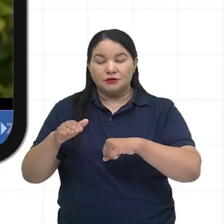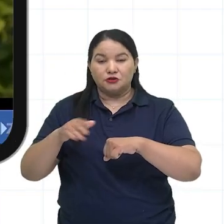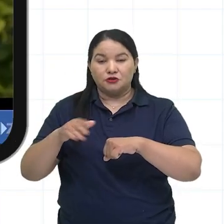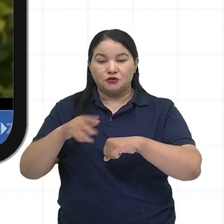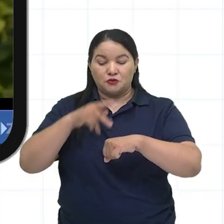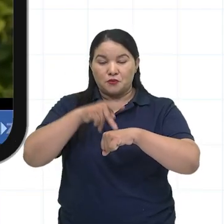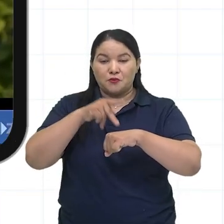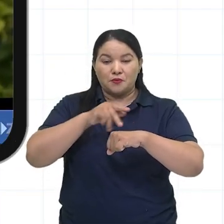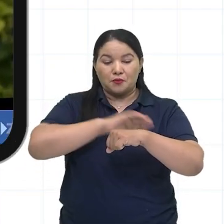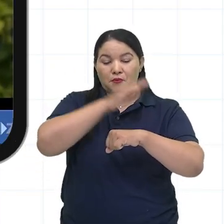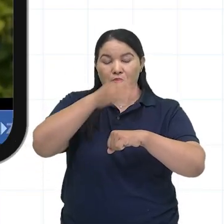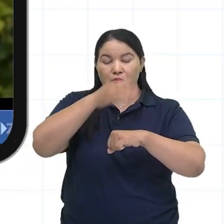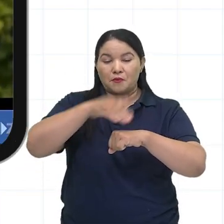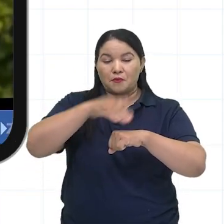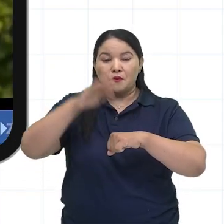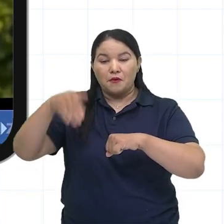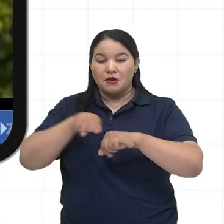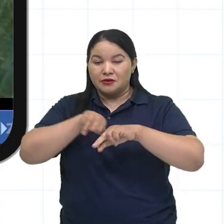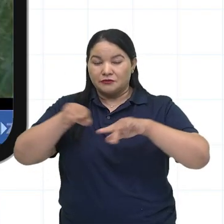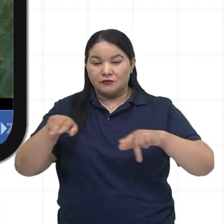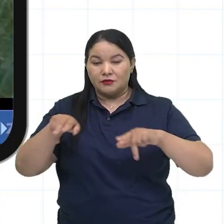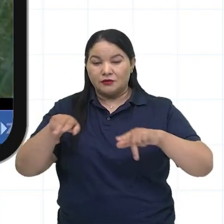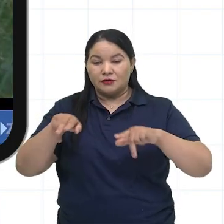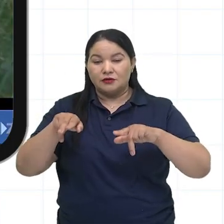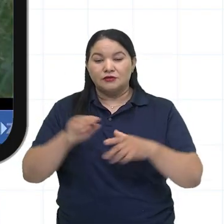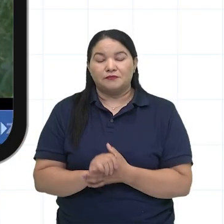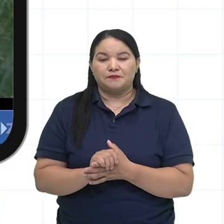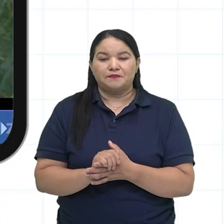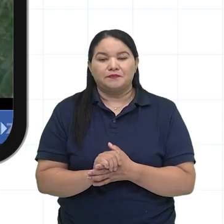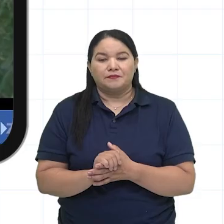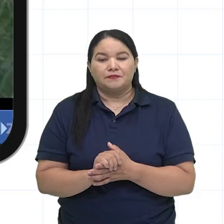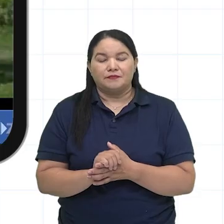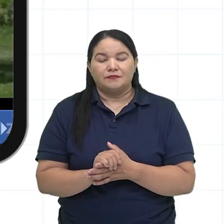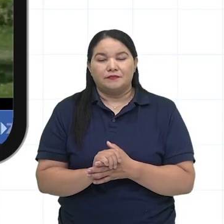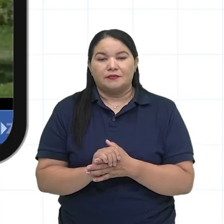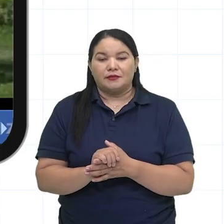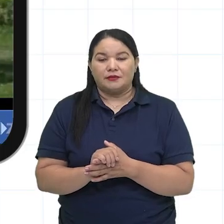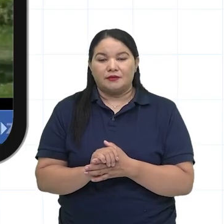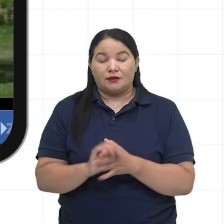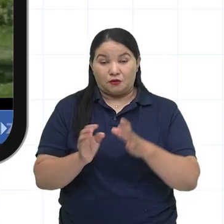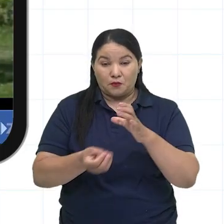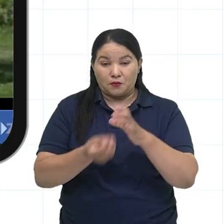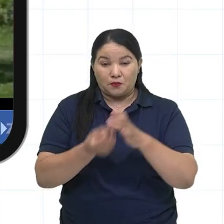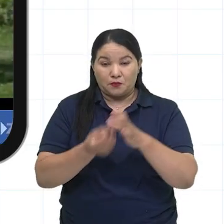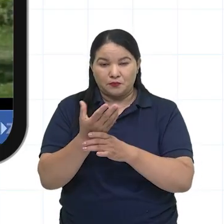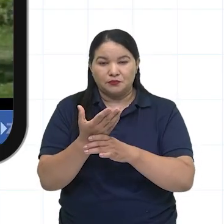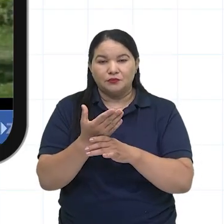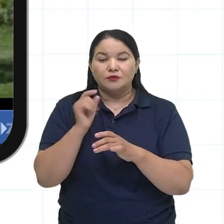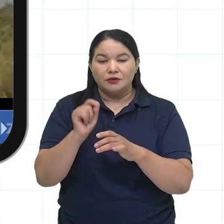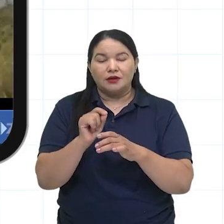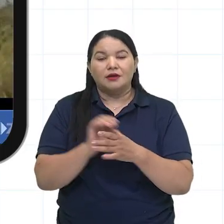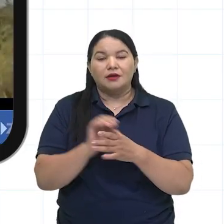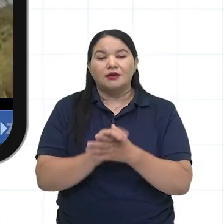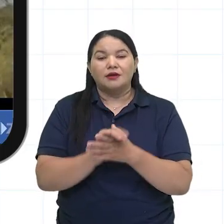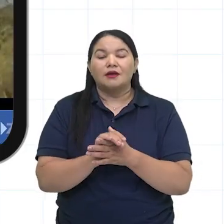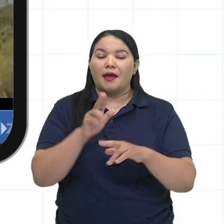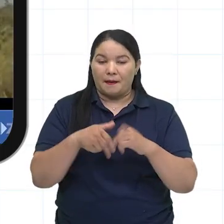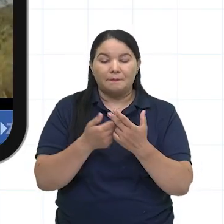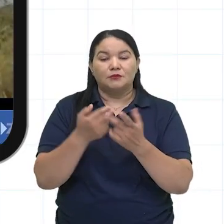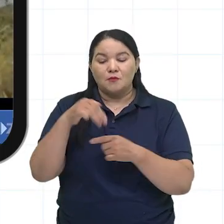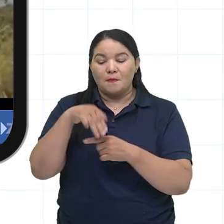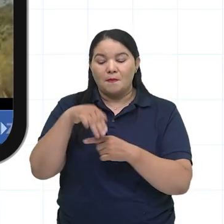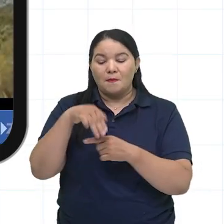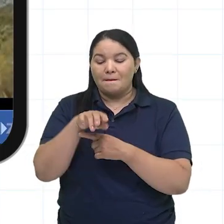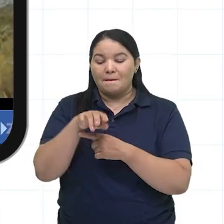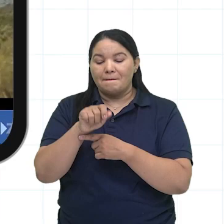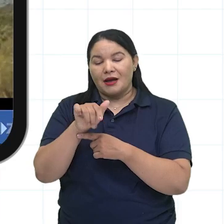rochas ígneas, né, que são formações de origem, né, do magma. Então, você vê que